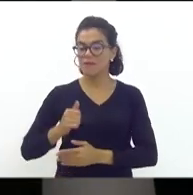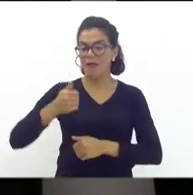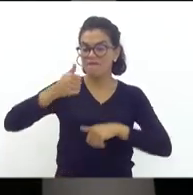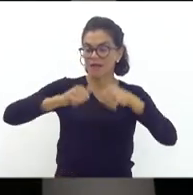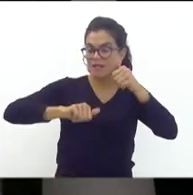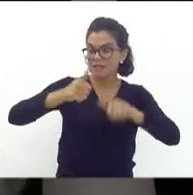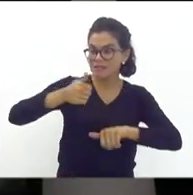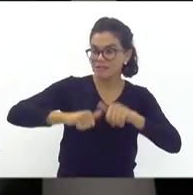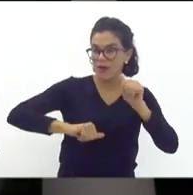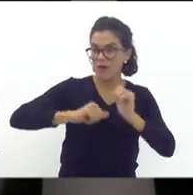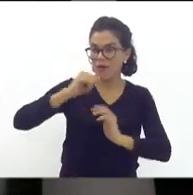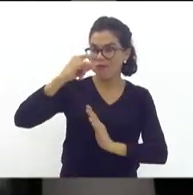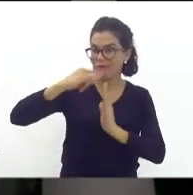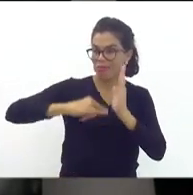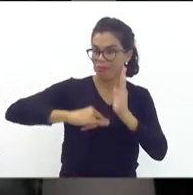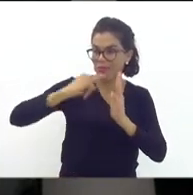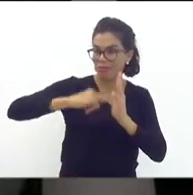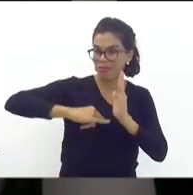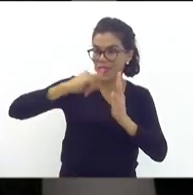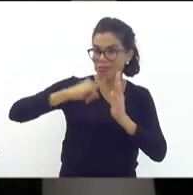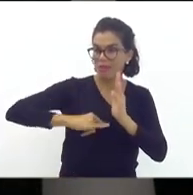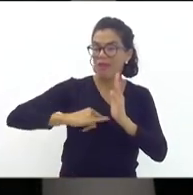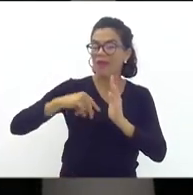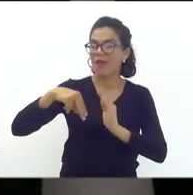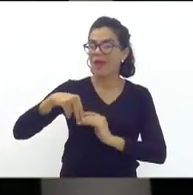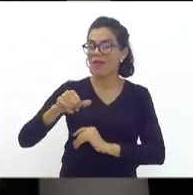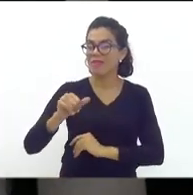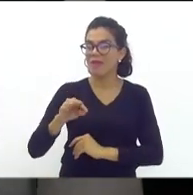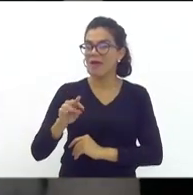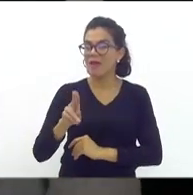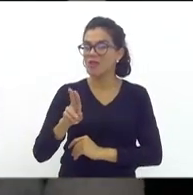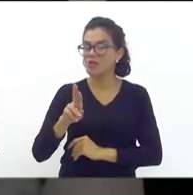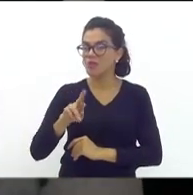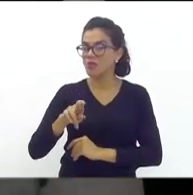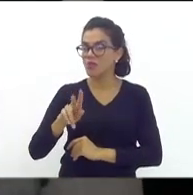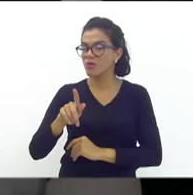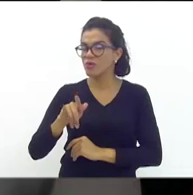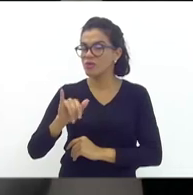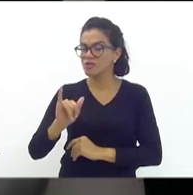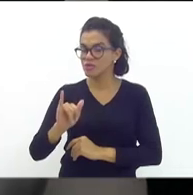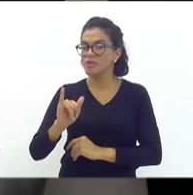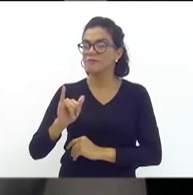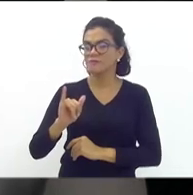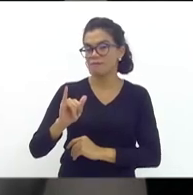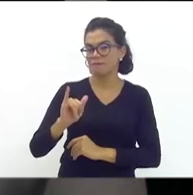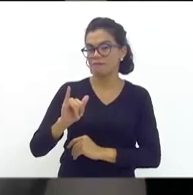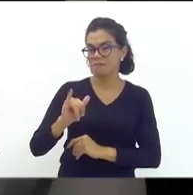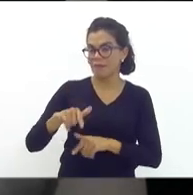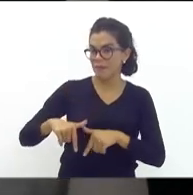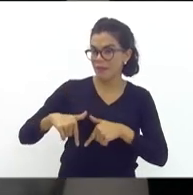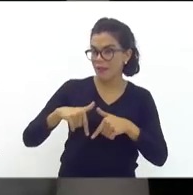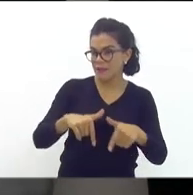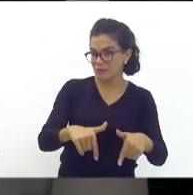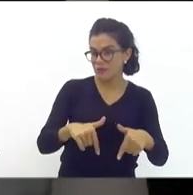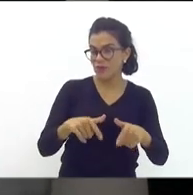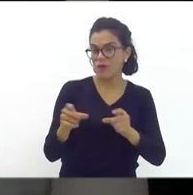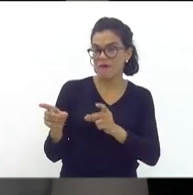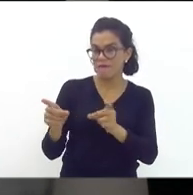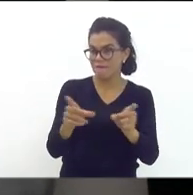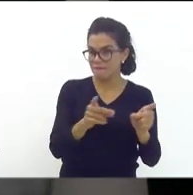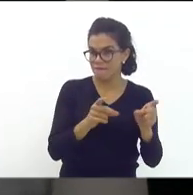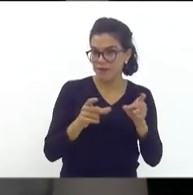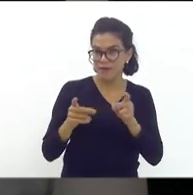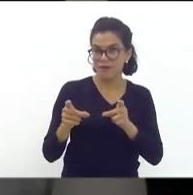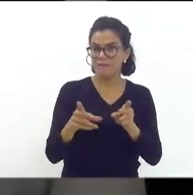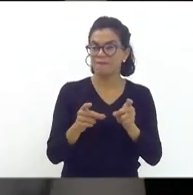que a natuji teve com a venda de gás para as usinas termelétricas eles estimaram que a que